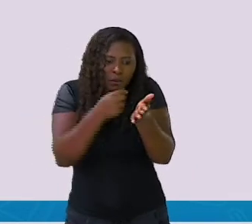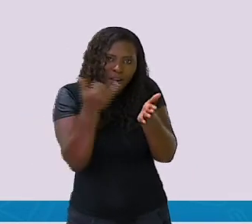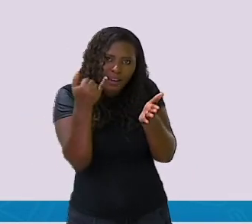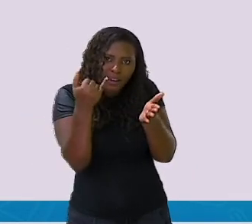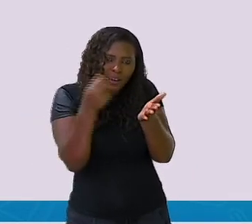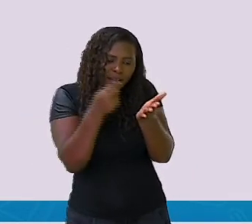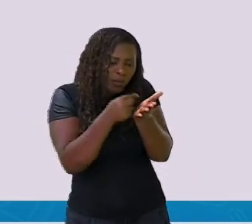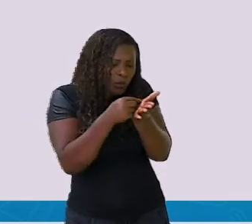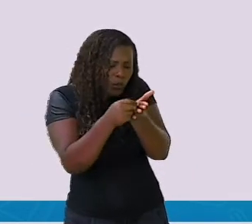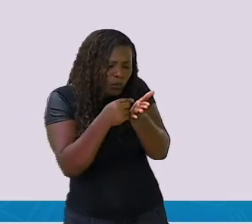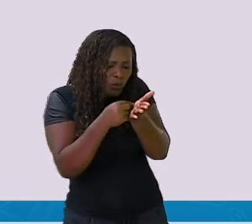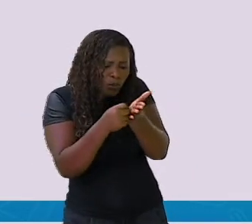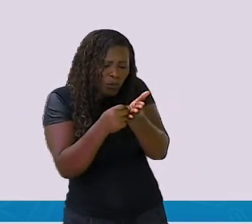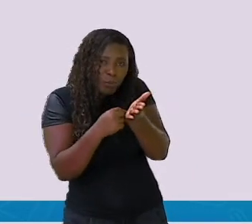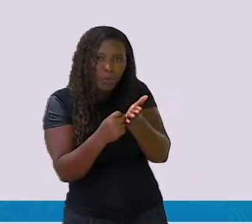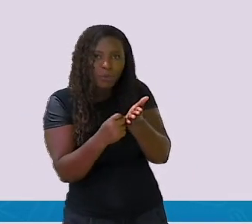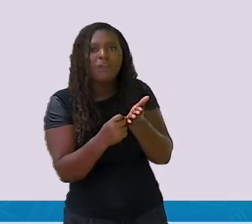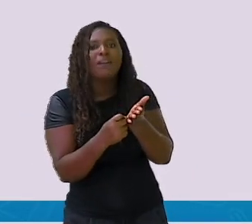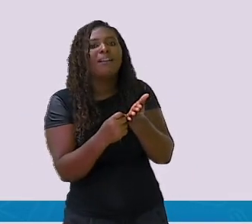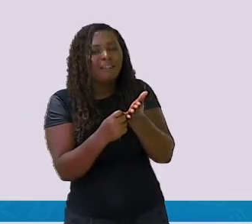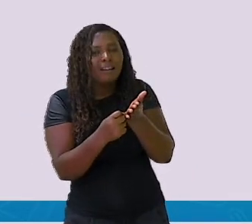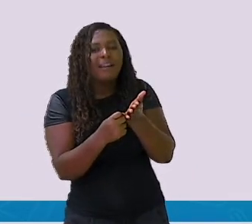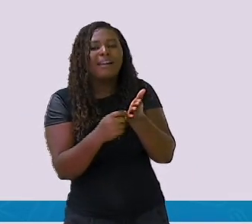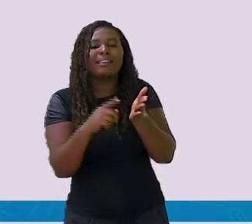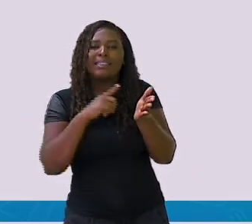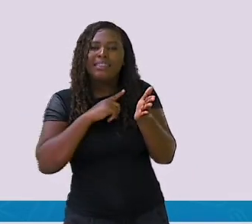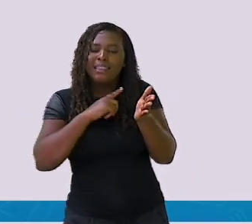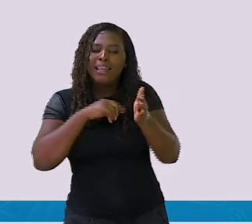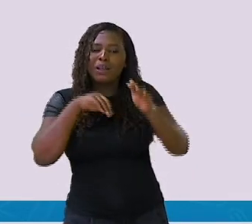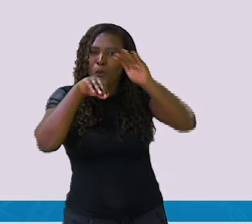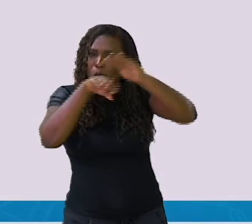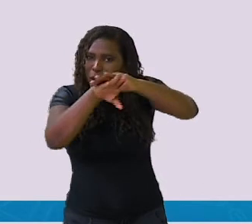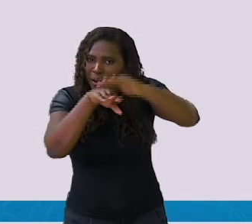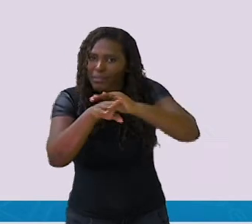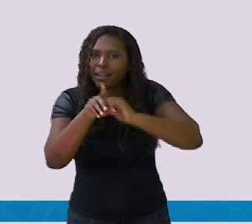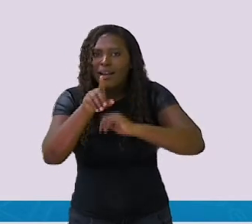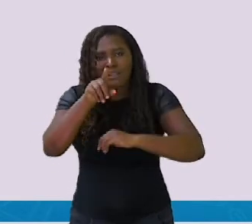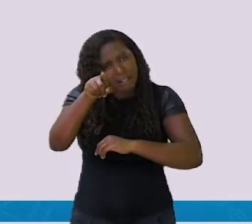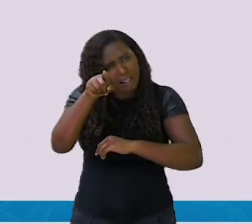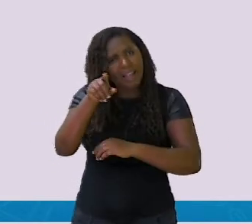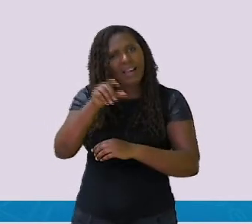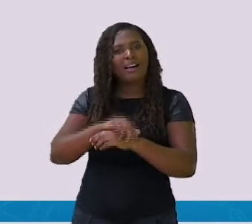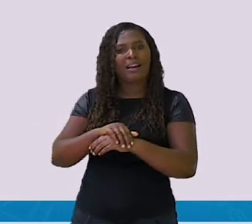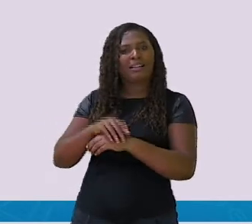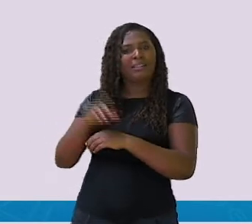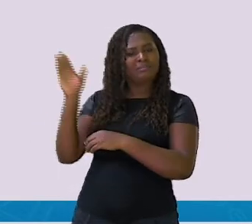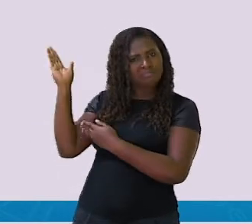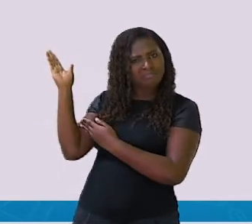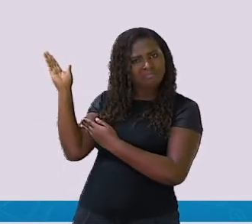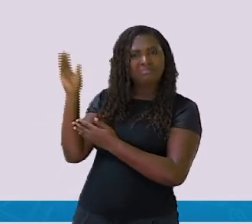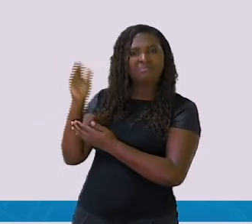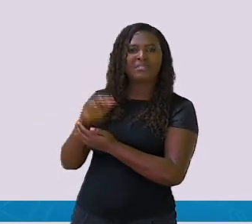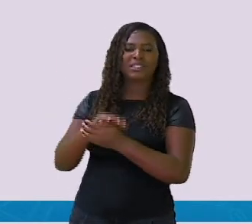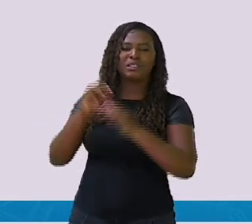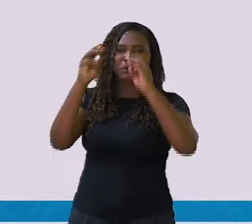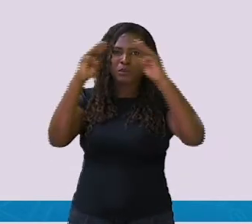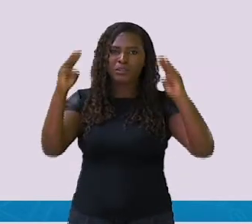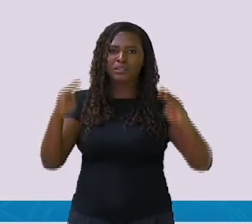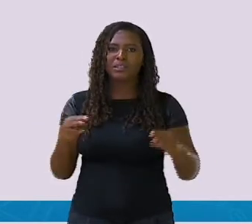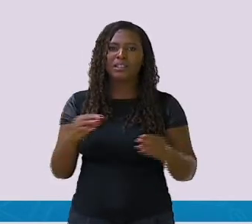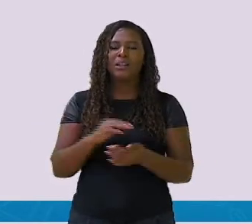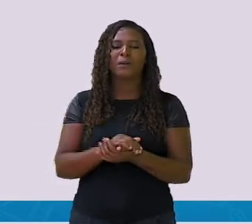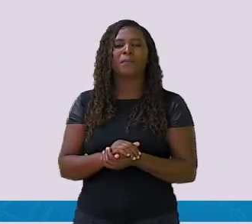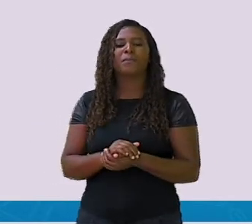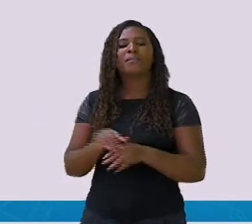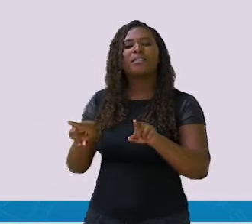você consegue conhecer sobre a história, sobre fatos e de forma concreta. Além de o